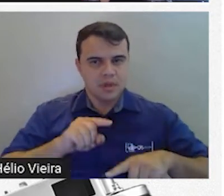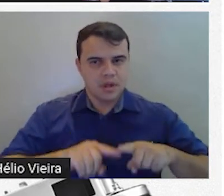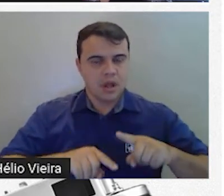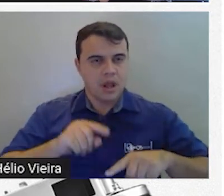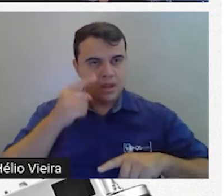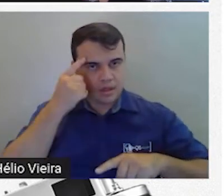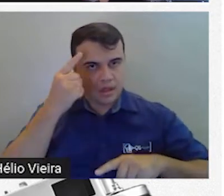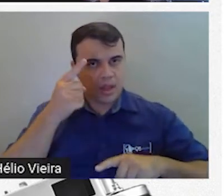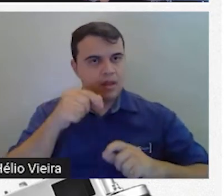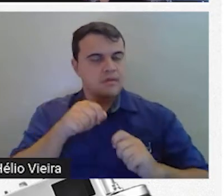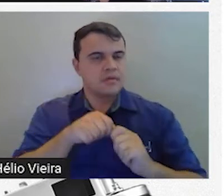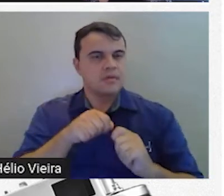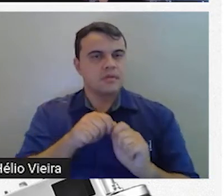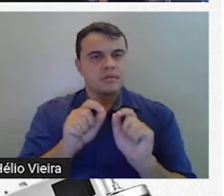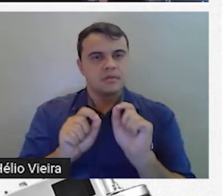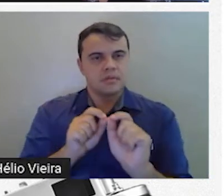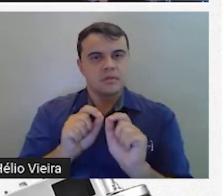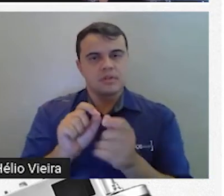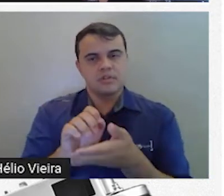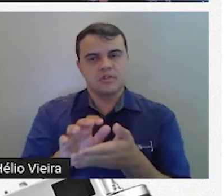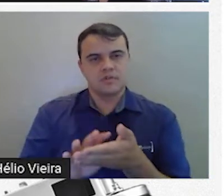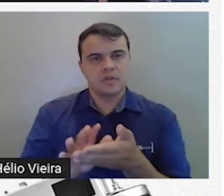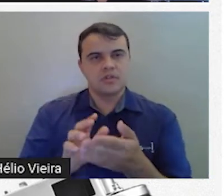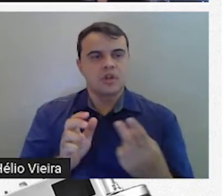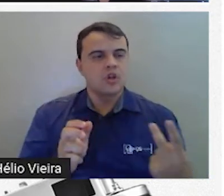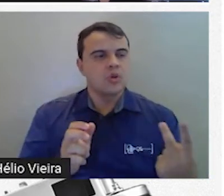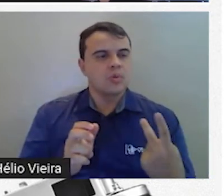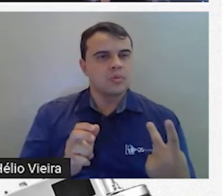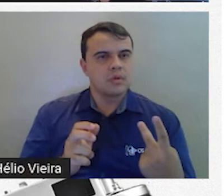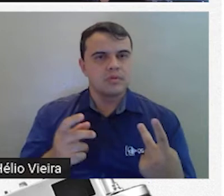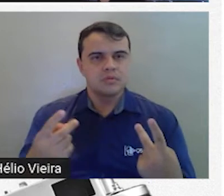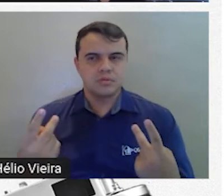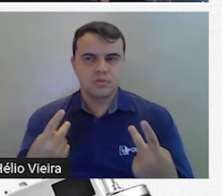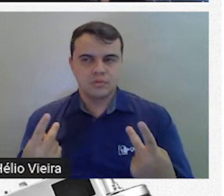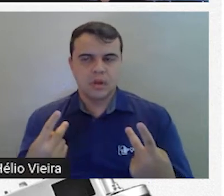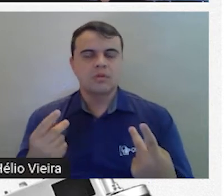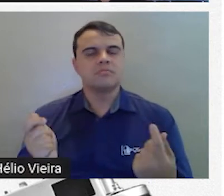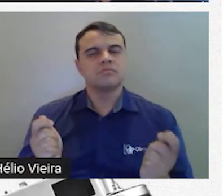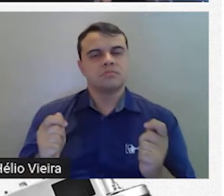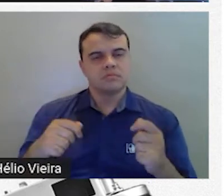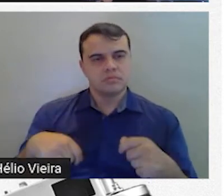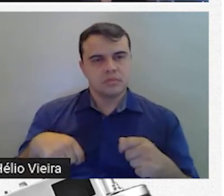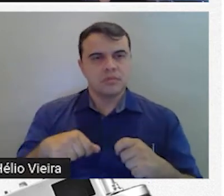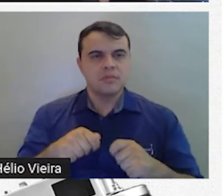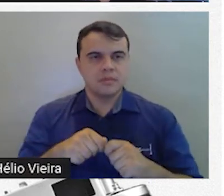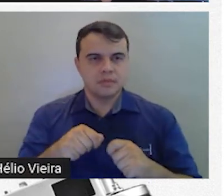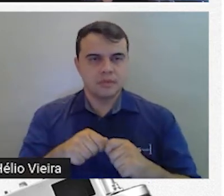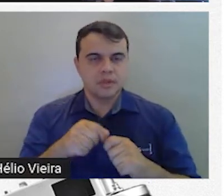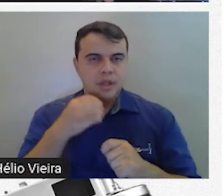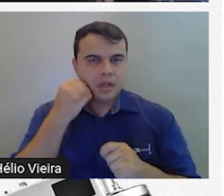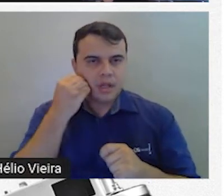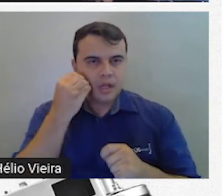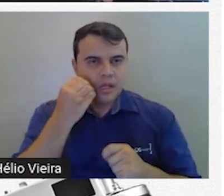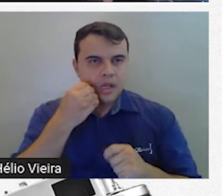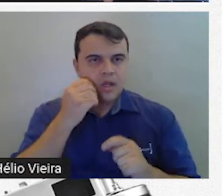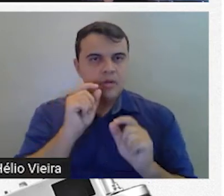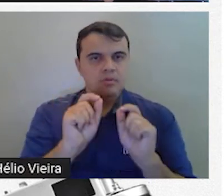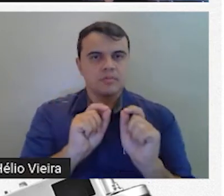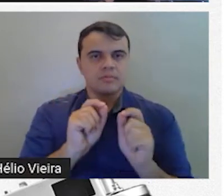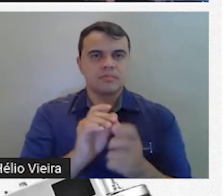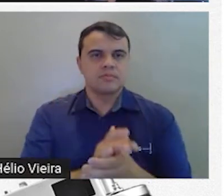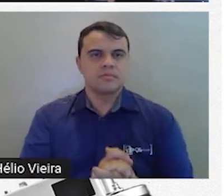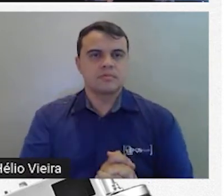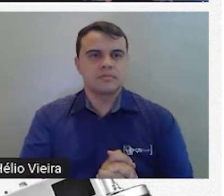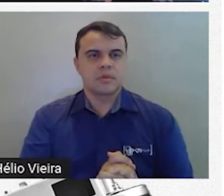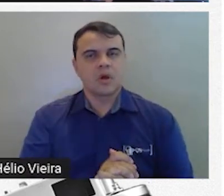ideia é tentar fazer a atividade em duplas, né? Pensar nessas ações em dupla para tentar,